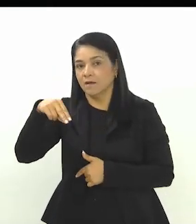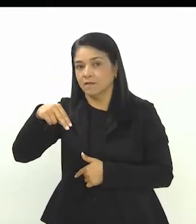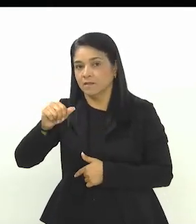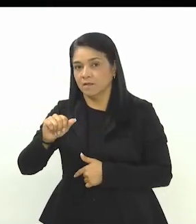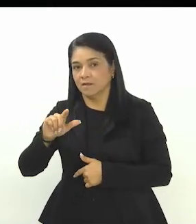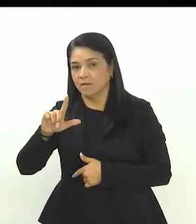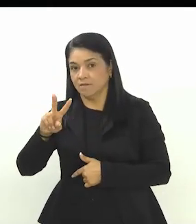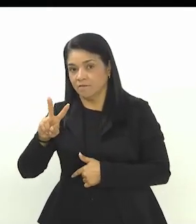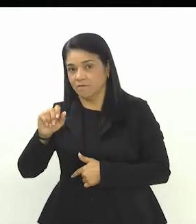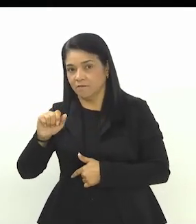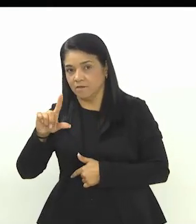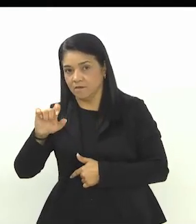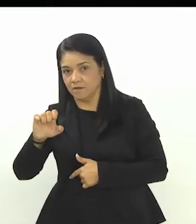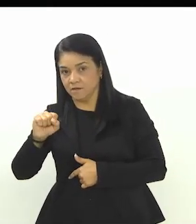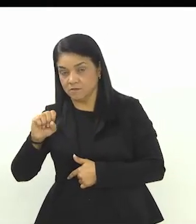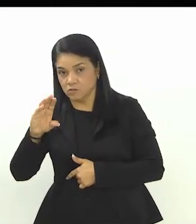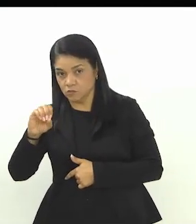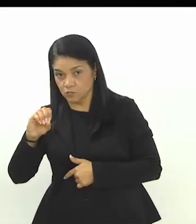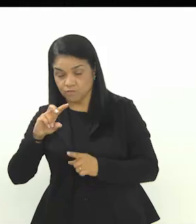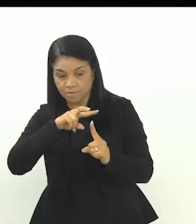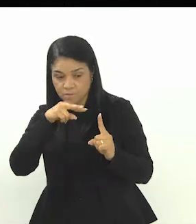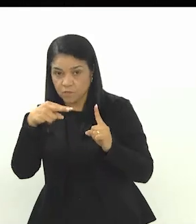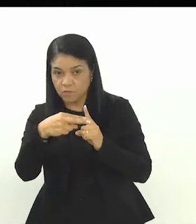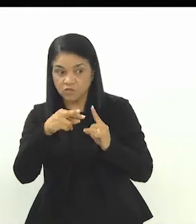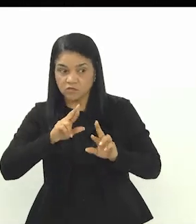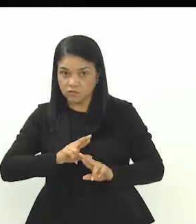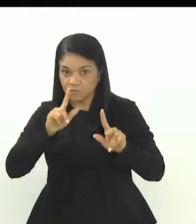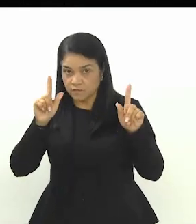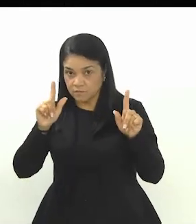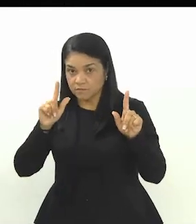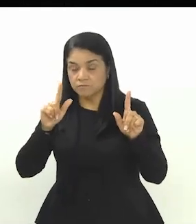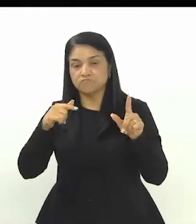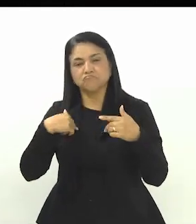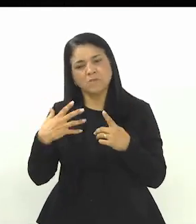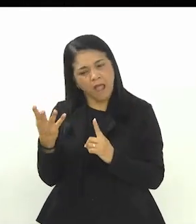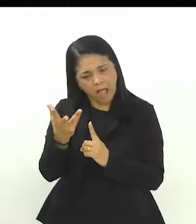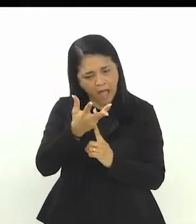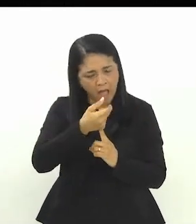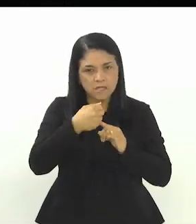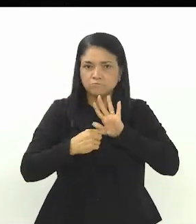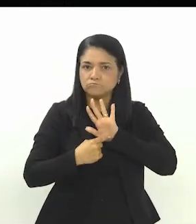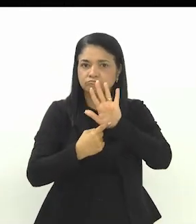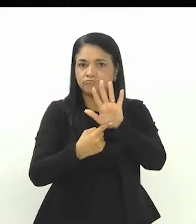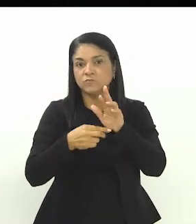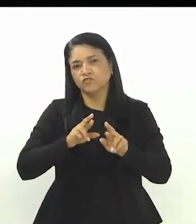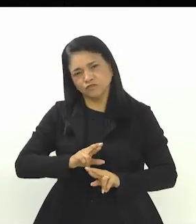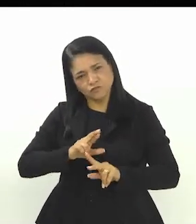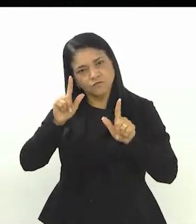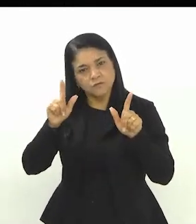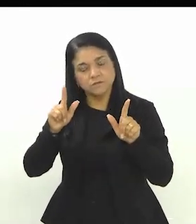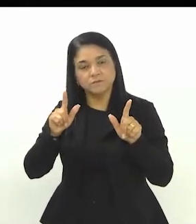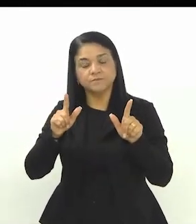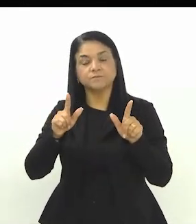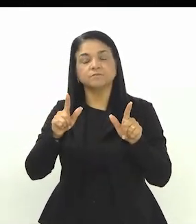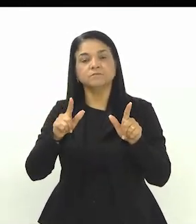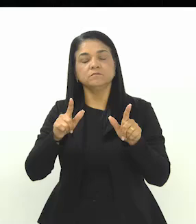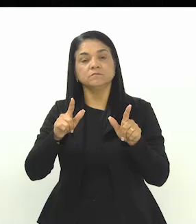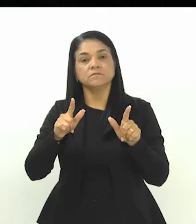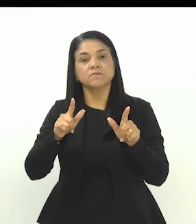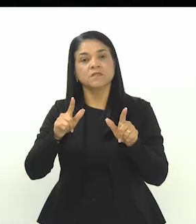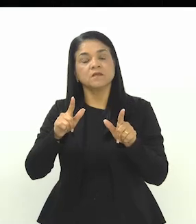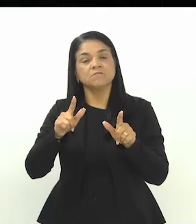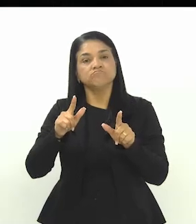carnavalescos, cada um tem pontos de vistas e quer expressar a arte dele de formas diferentes.